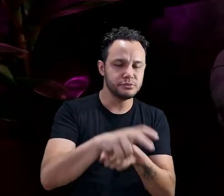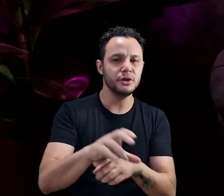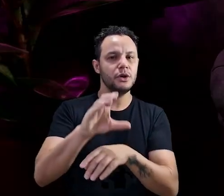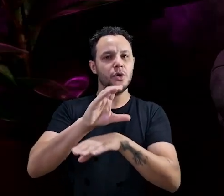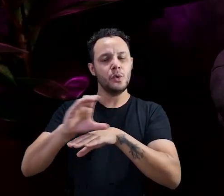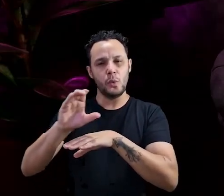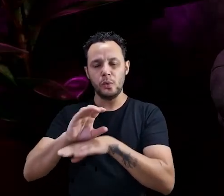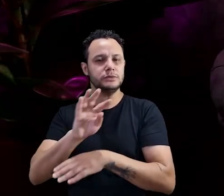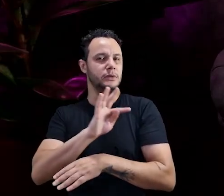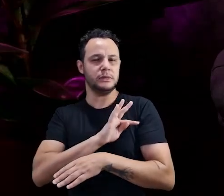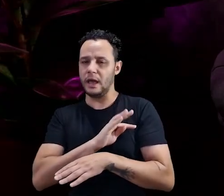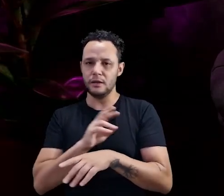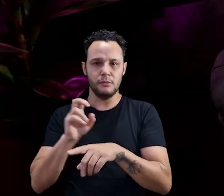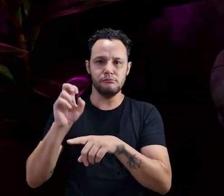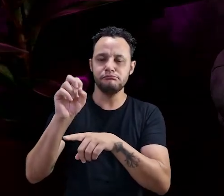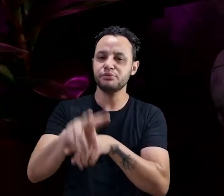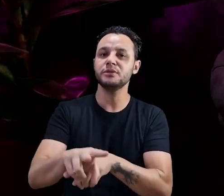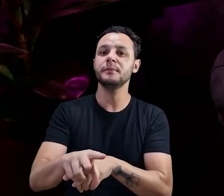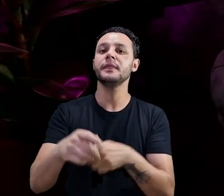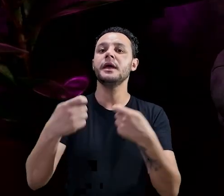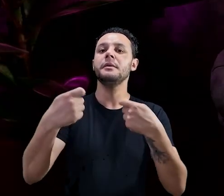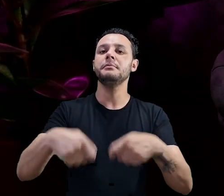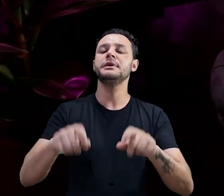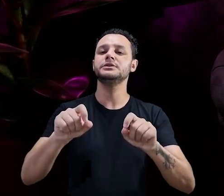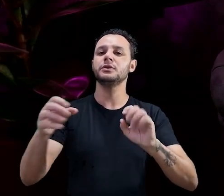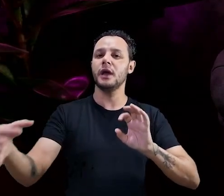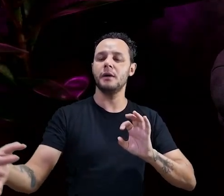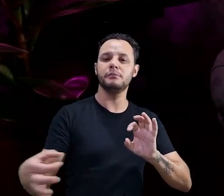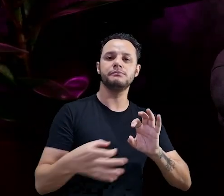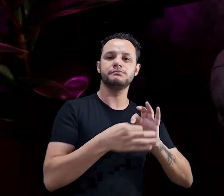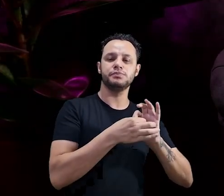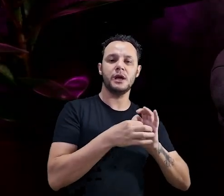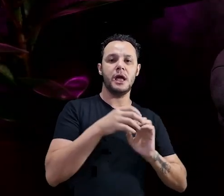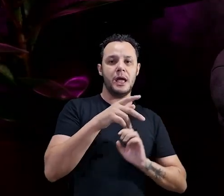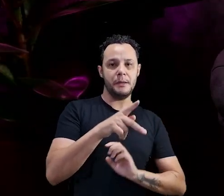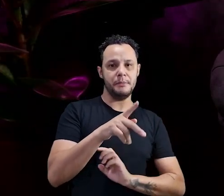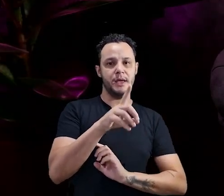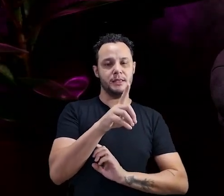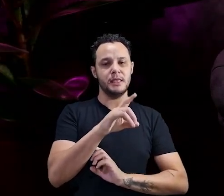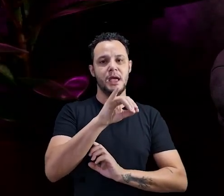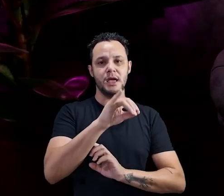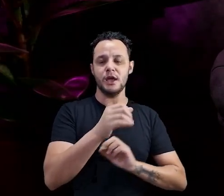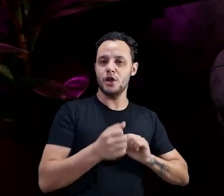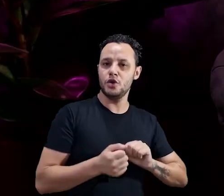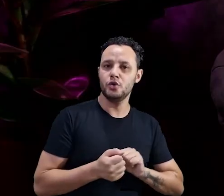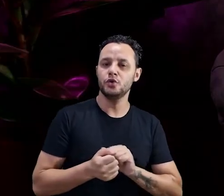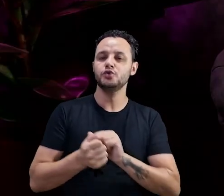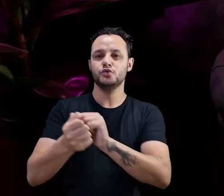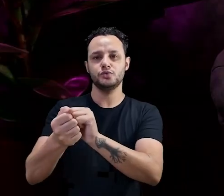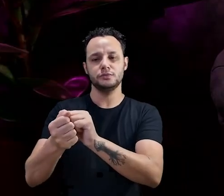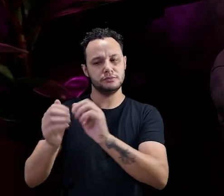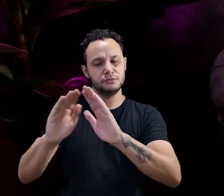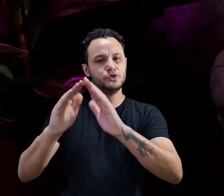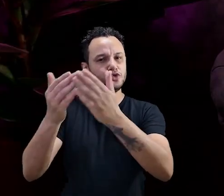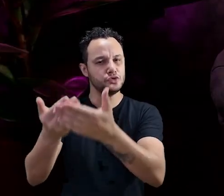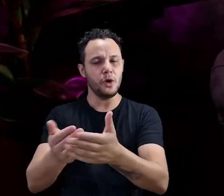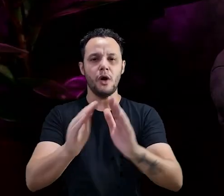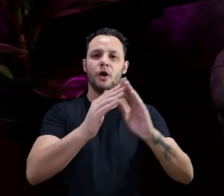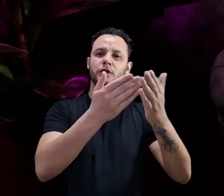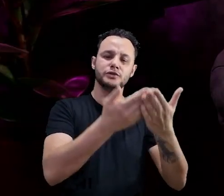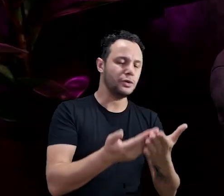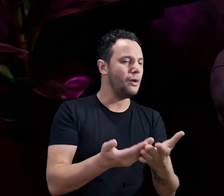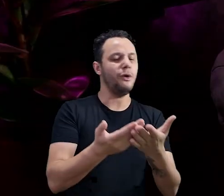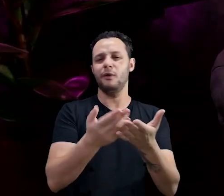de etapa, o ideal é que pelo menos o plano de atendimento dele vá junto para que a